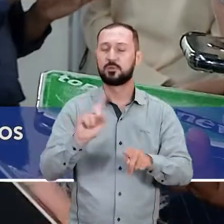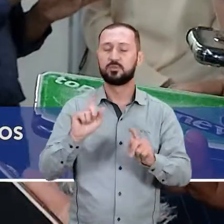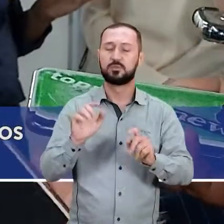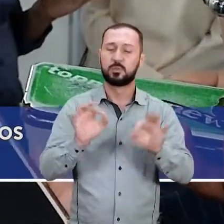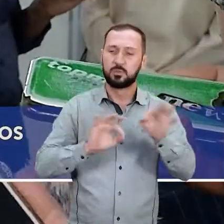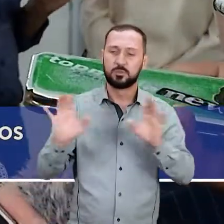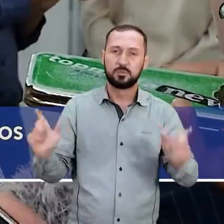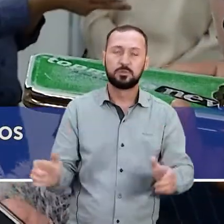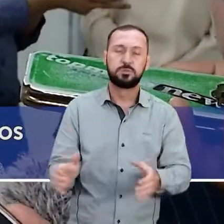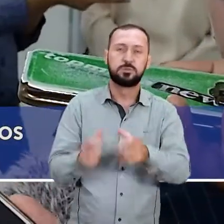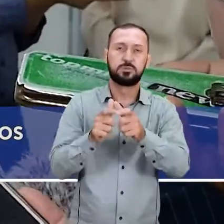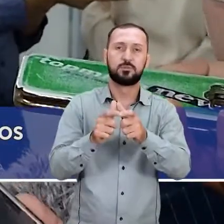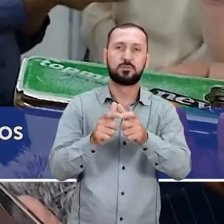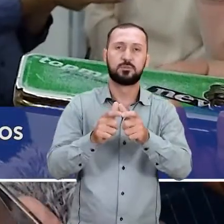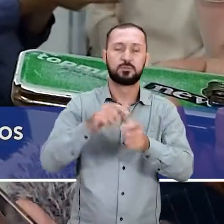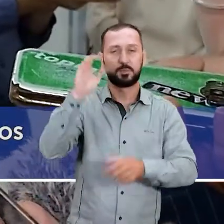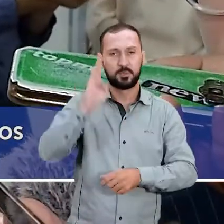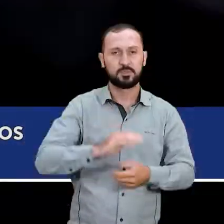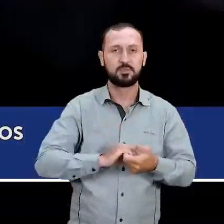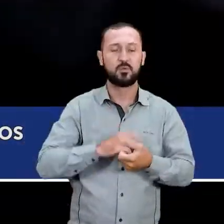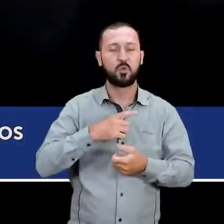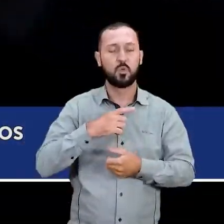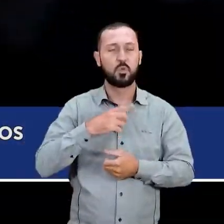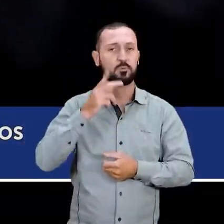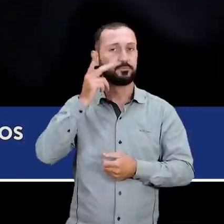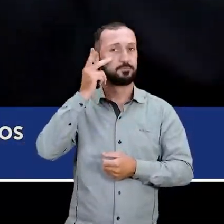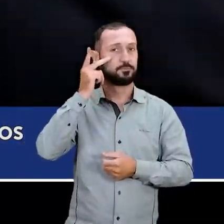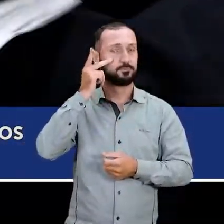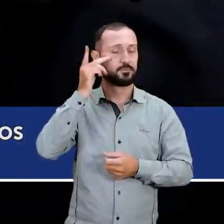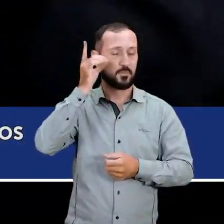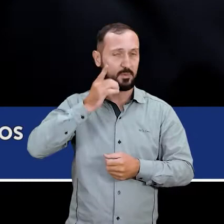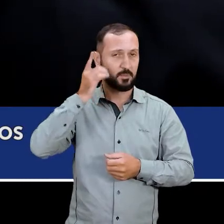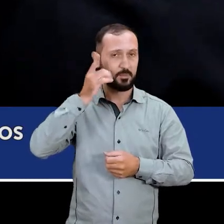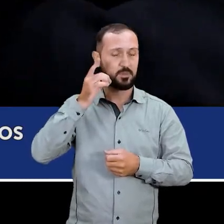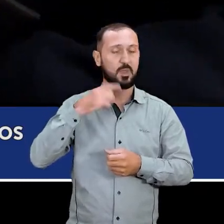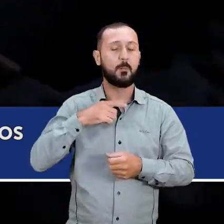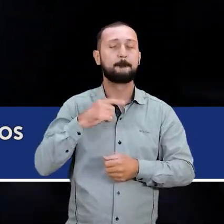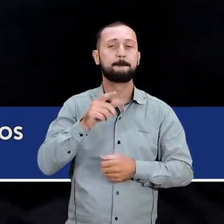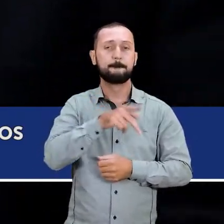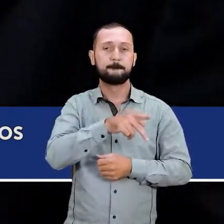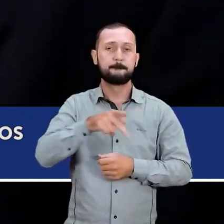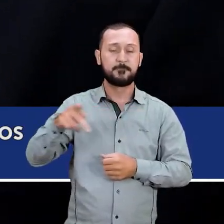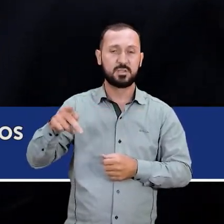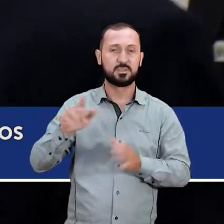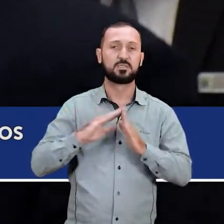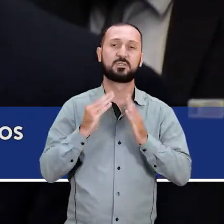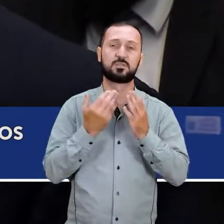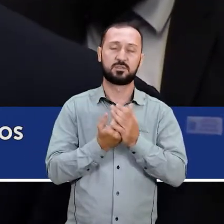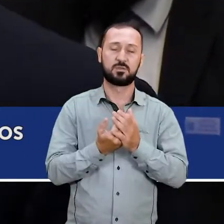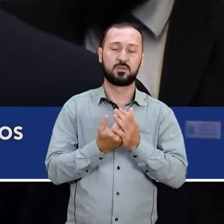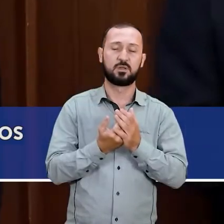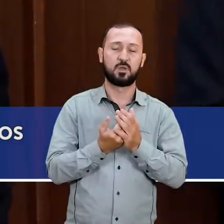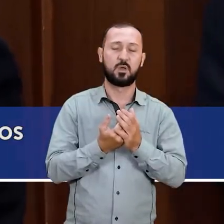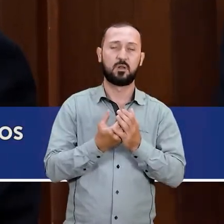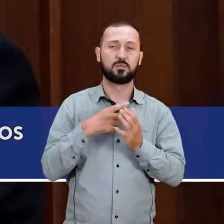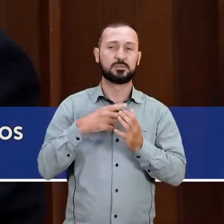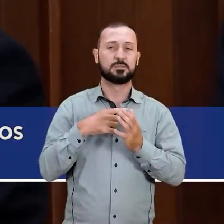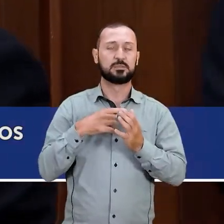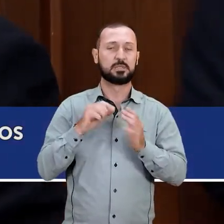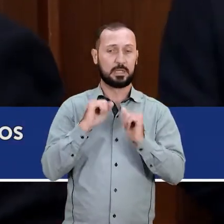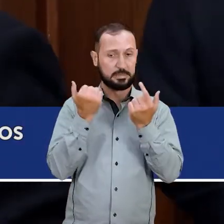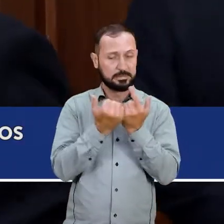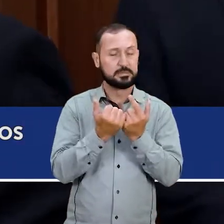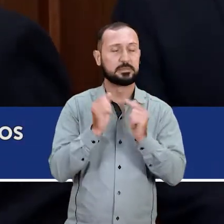nós estamos otimizando a escola pública brasileira. O deputado Pedro Kemp, do PT, que é presidente da Comissão de Educação da Casa de Leis, disse